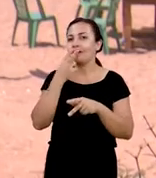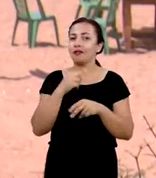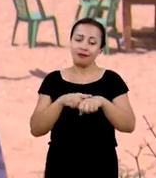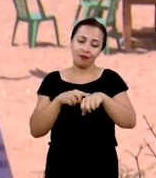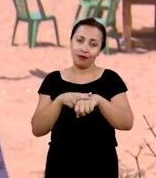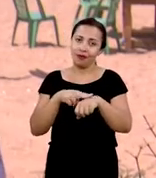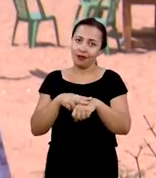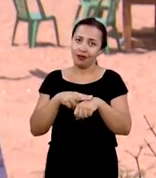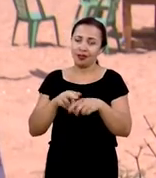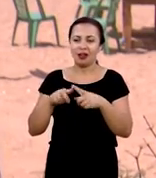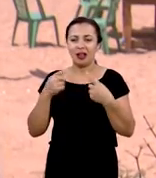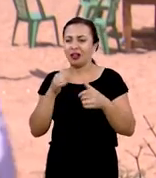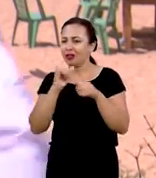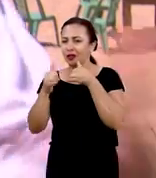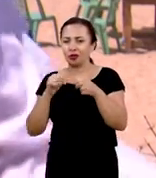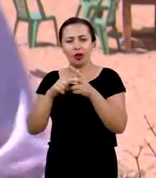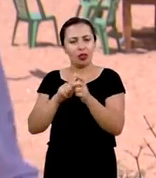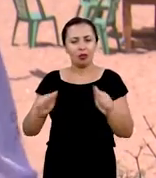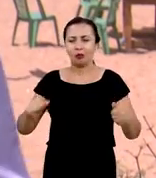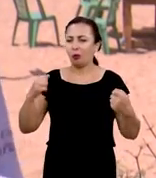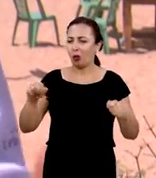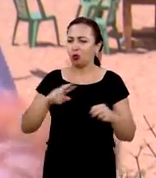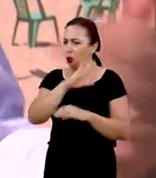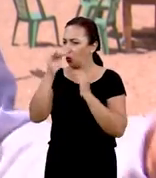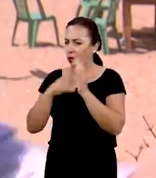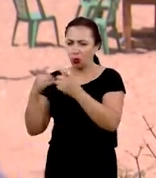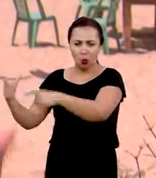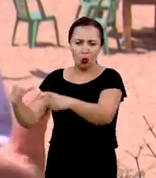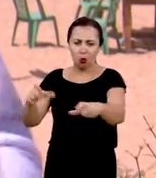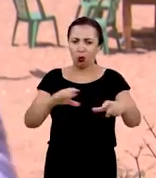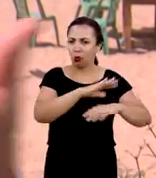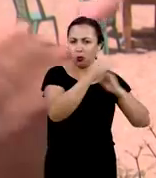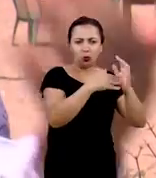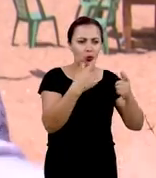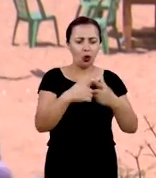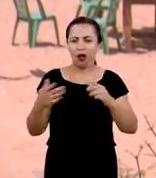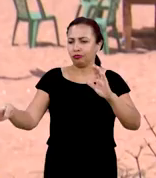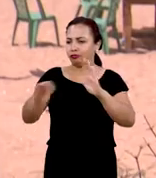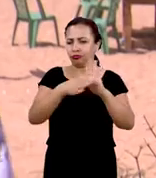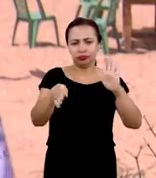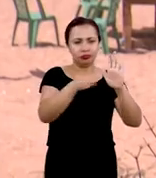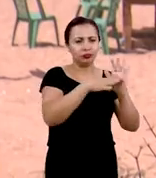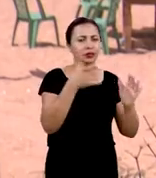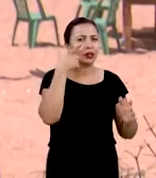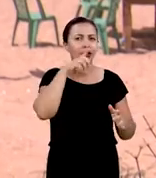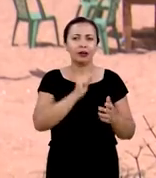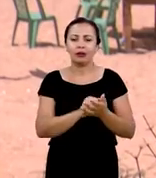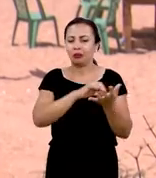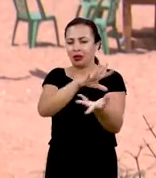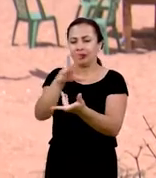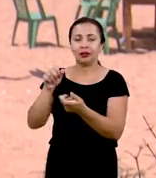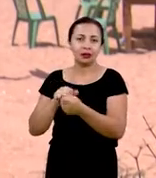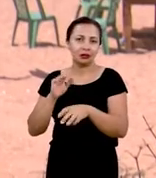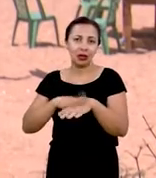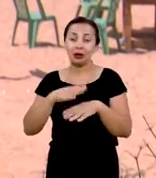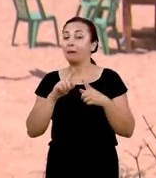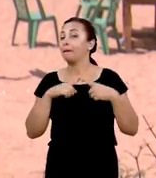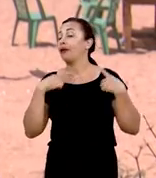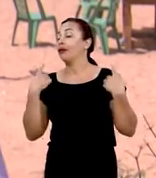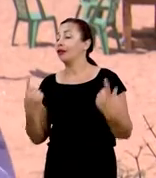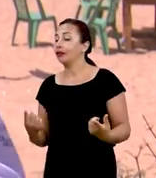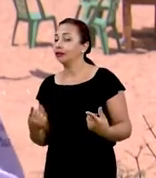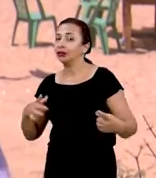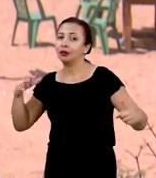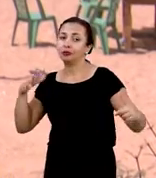energia limpa, sou energia renovável, então eu posso tudo. Eu posso ocupar qualquer área porque eu estou trazendo, né, benefício para o planeta e tudo mais.